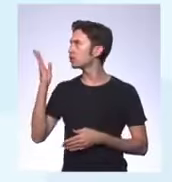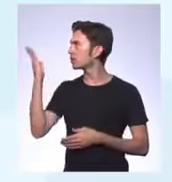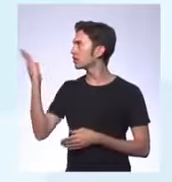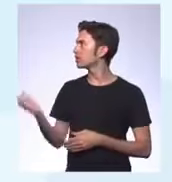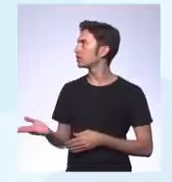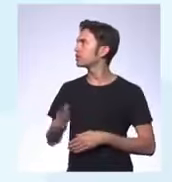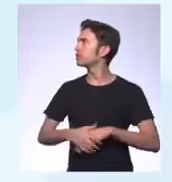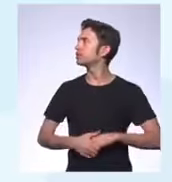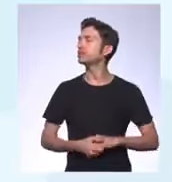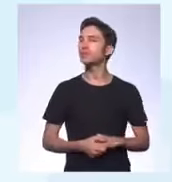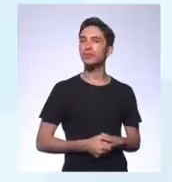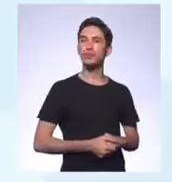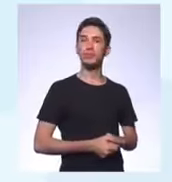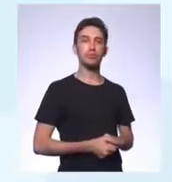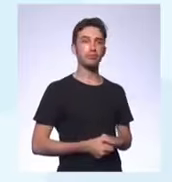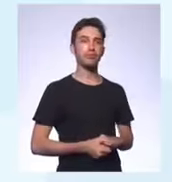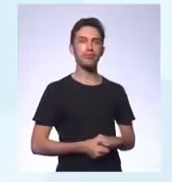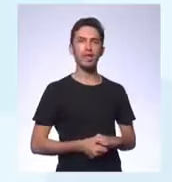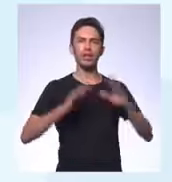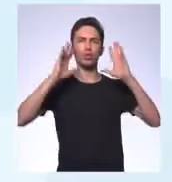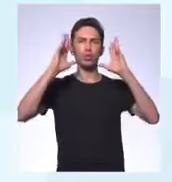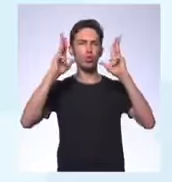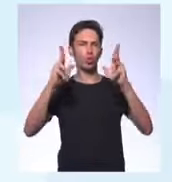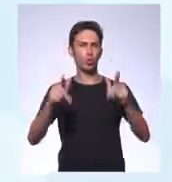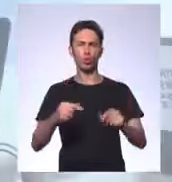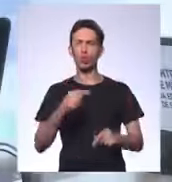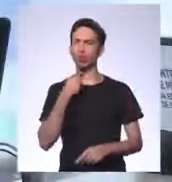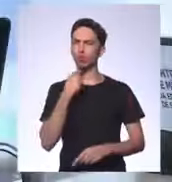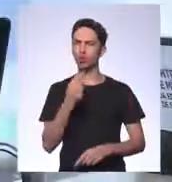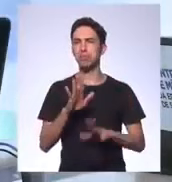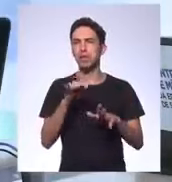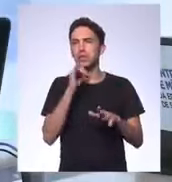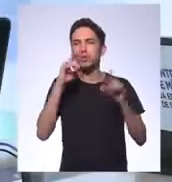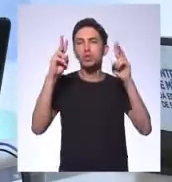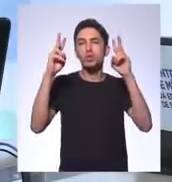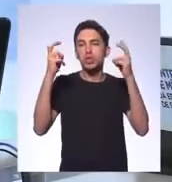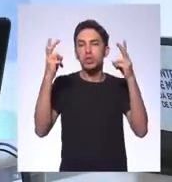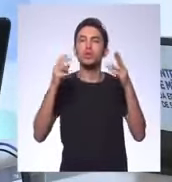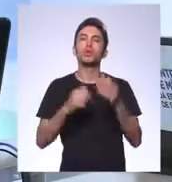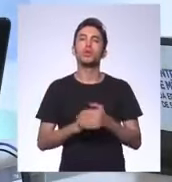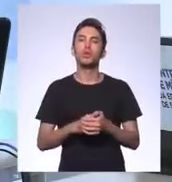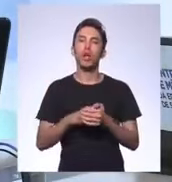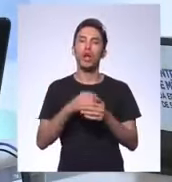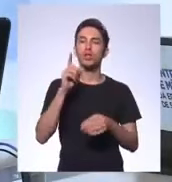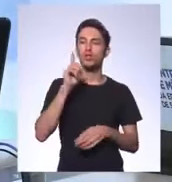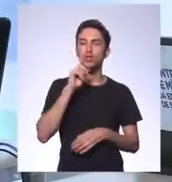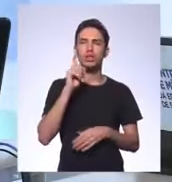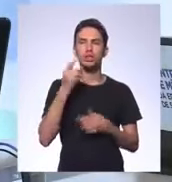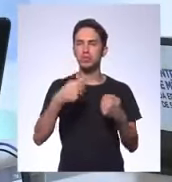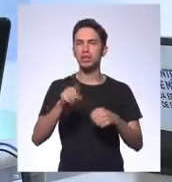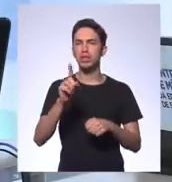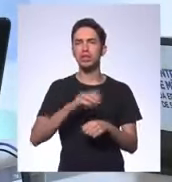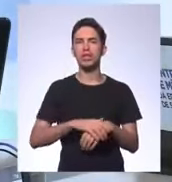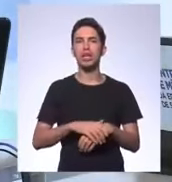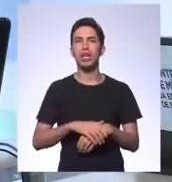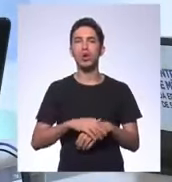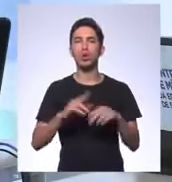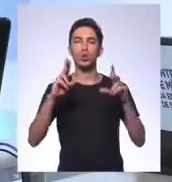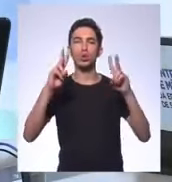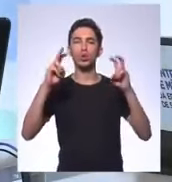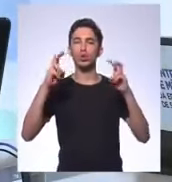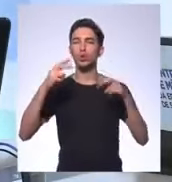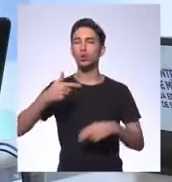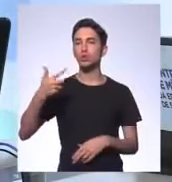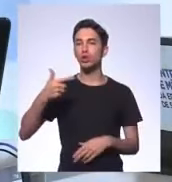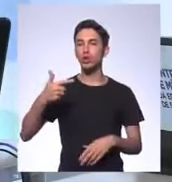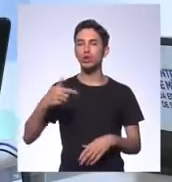tá? Não precisa ser tudo, mas o que é título, coloca título, a data não precisa, nem a autoria, o subtítulo e o lead,